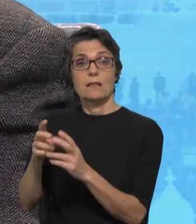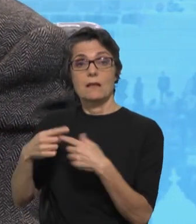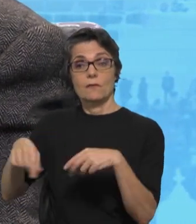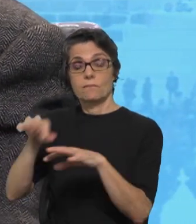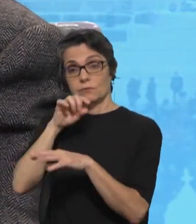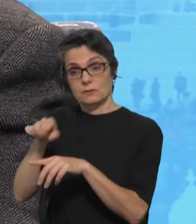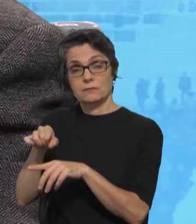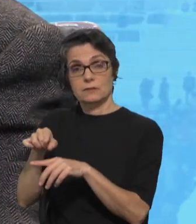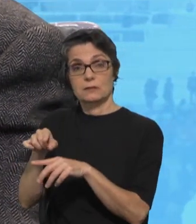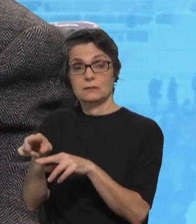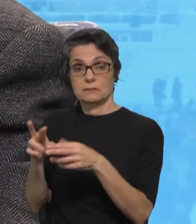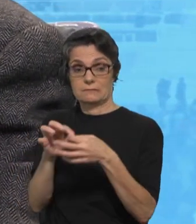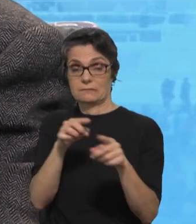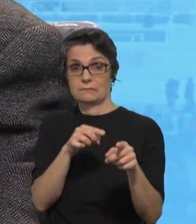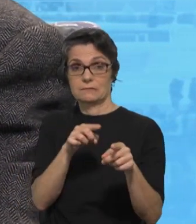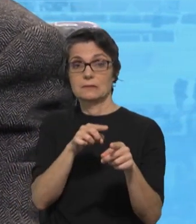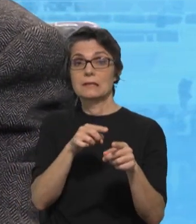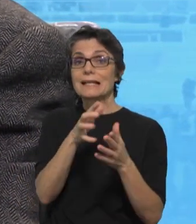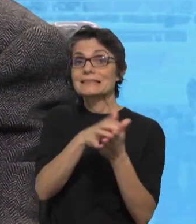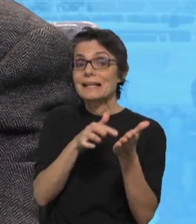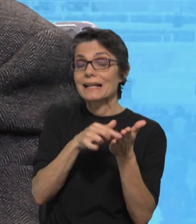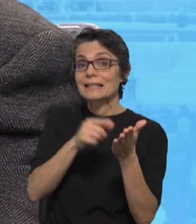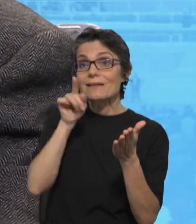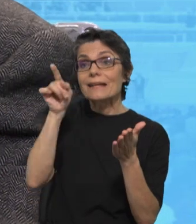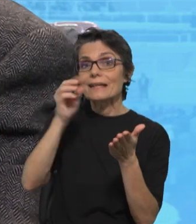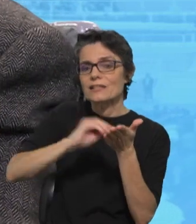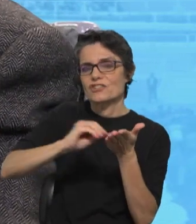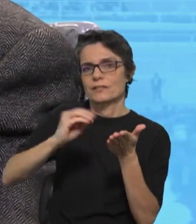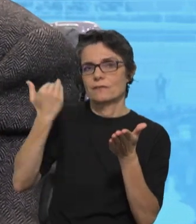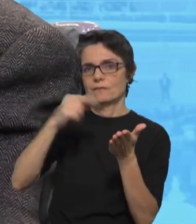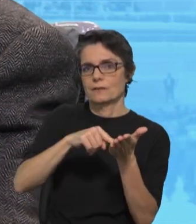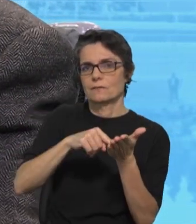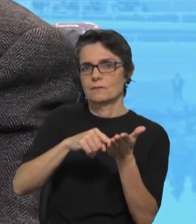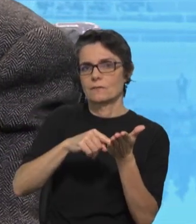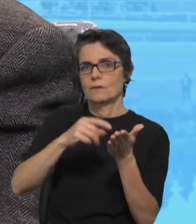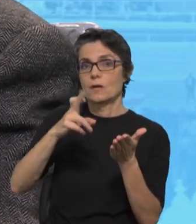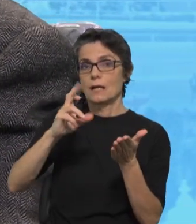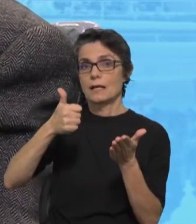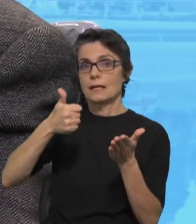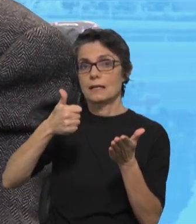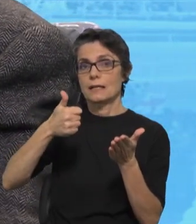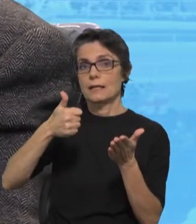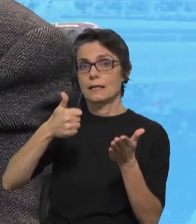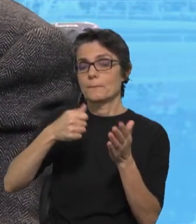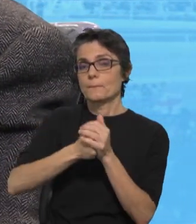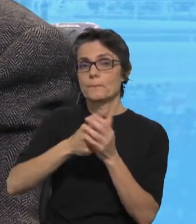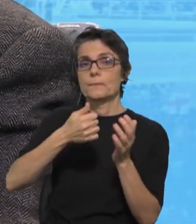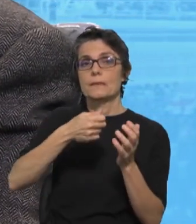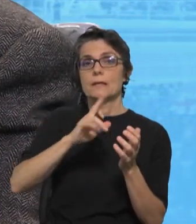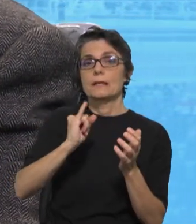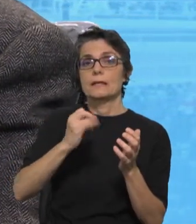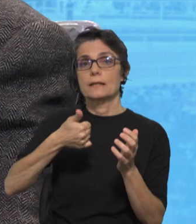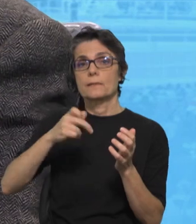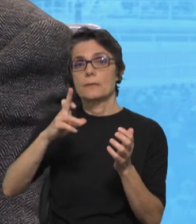Essa carta pastoral é da autoria de Dom António Ribeiro. A de 74 dizem que teria sido relator o Dom Manuel